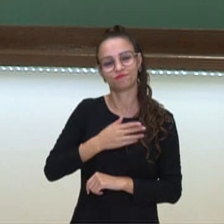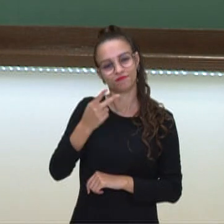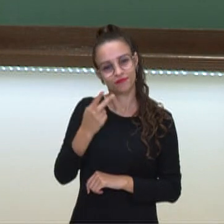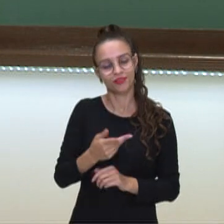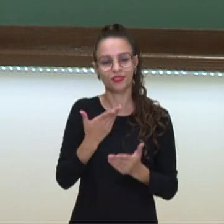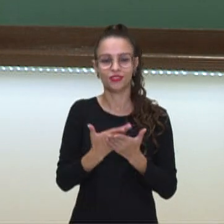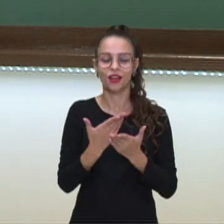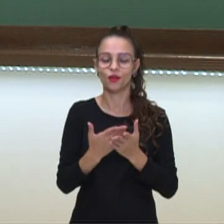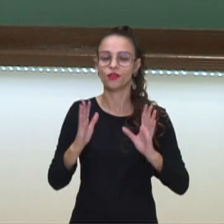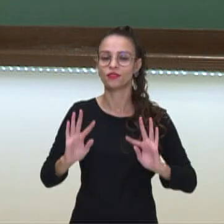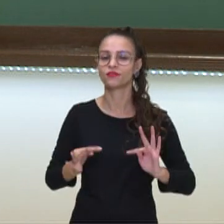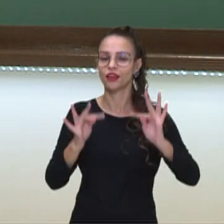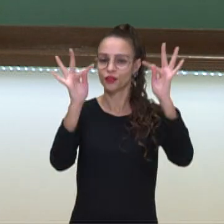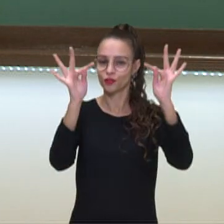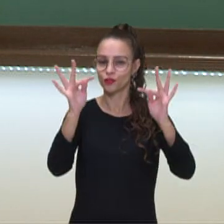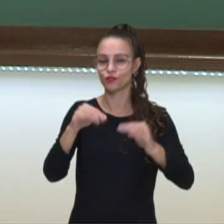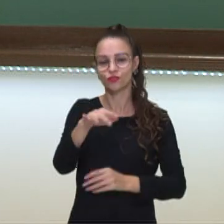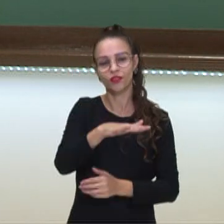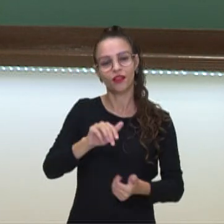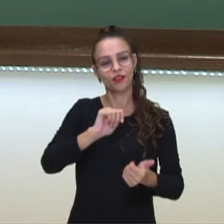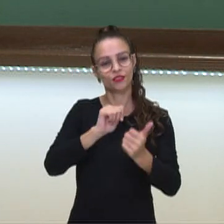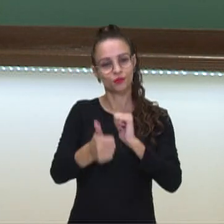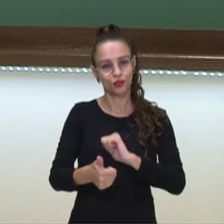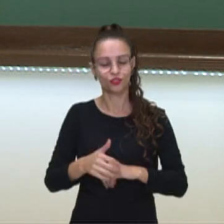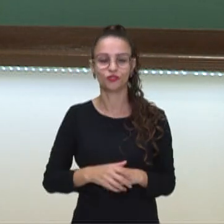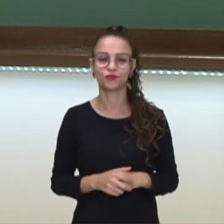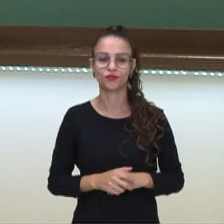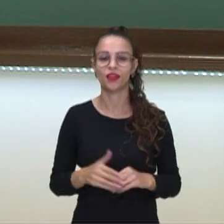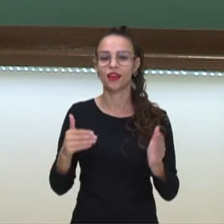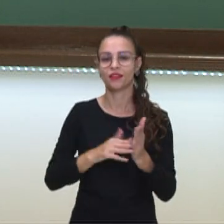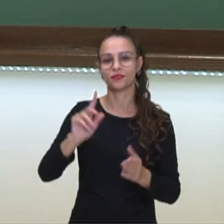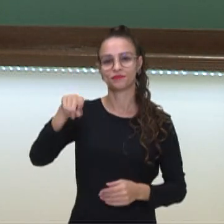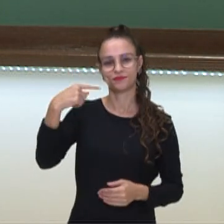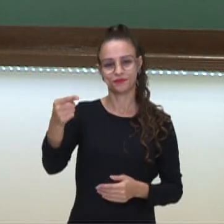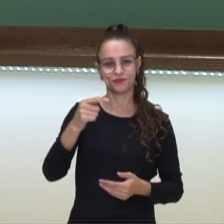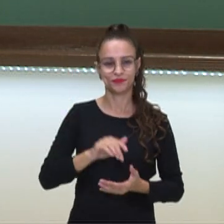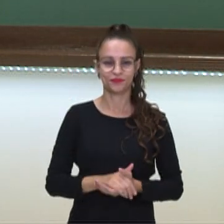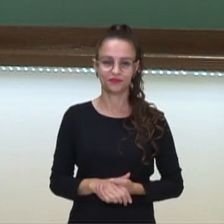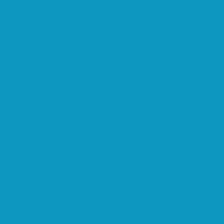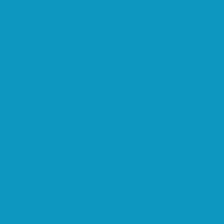dessa nossa ideia da tecnologia no esporte de invasão. Até breve!